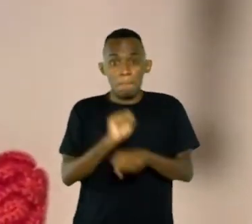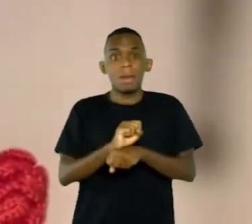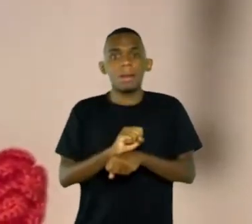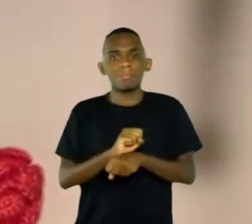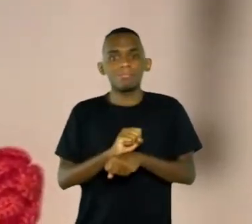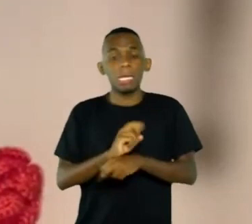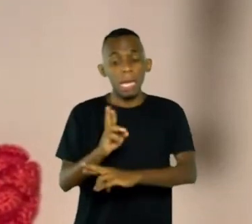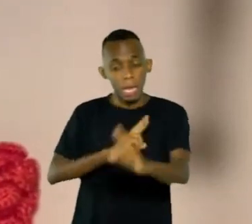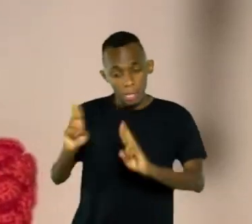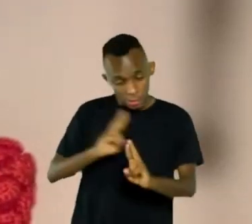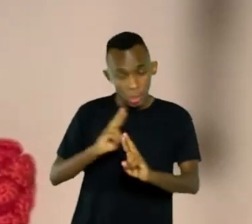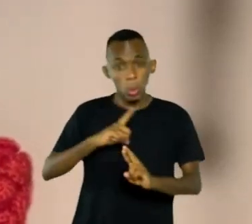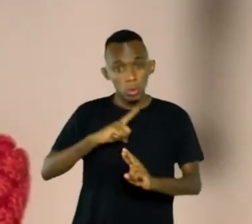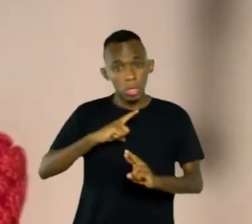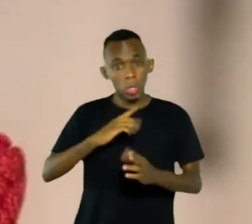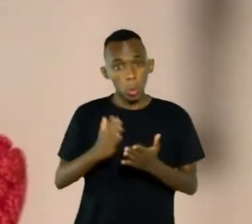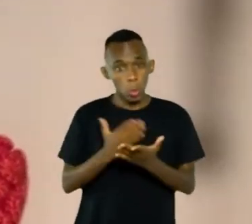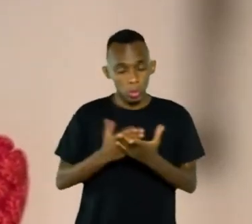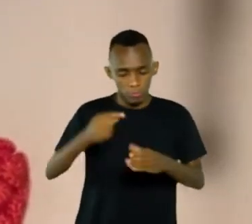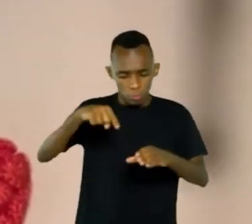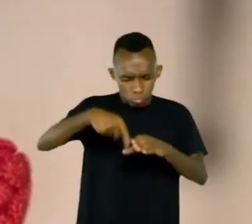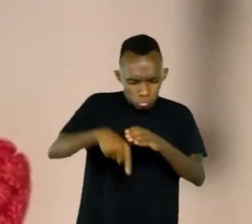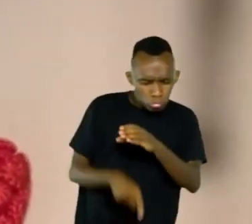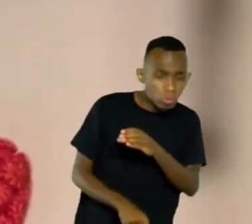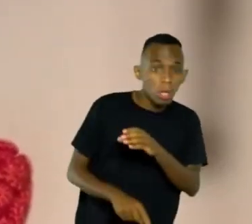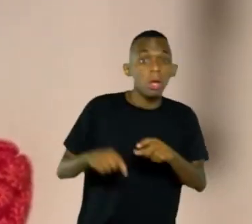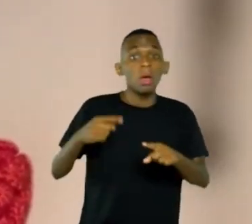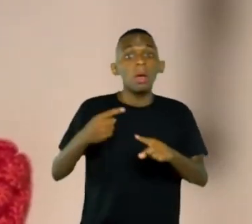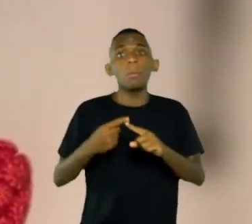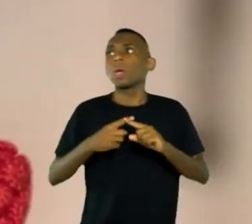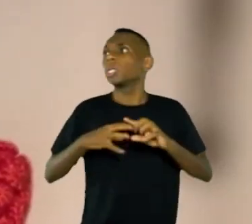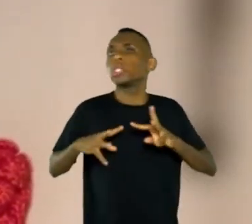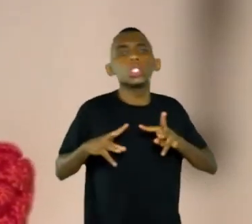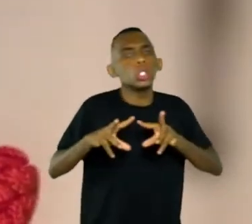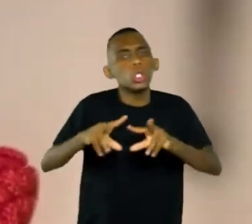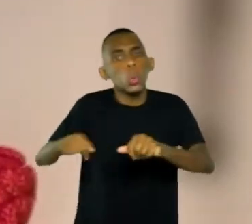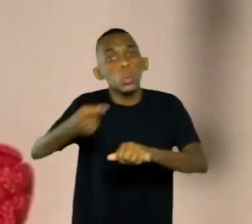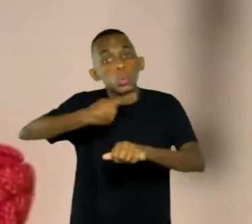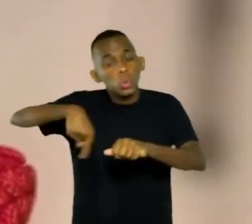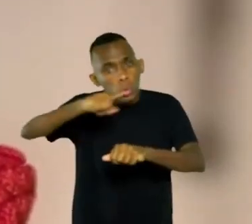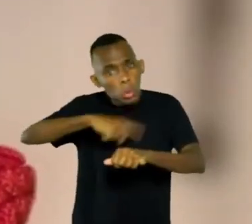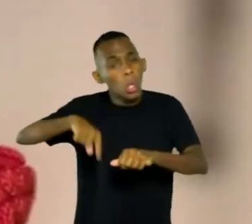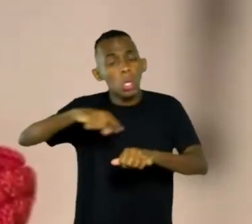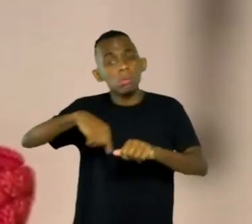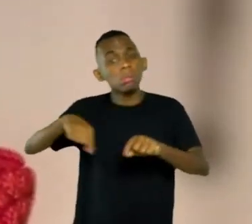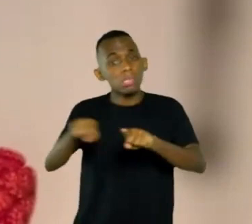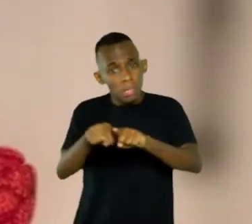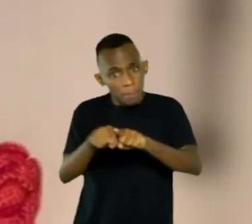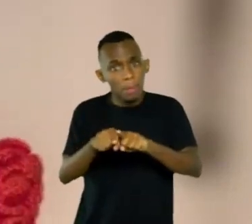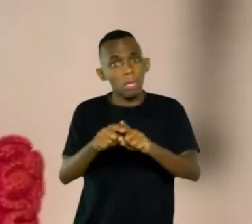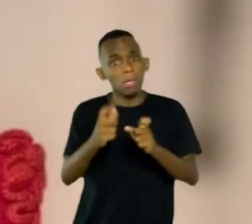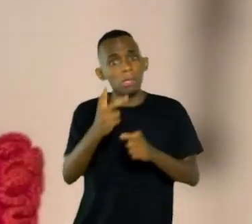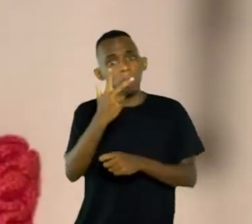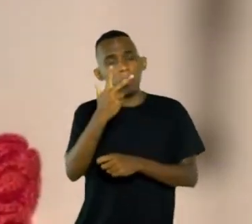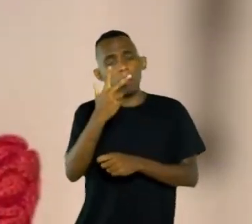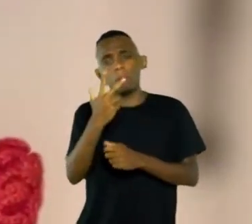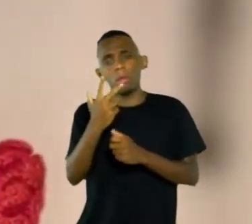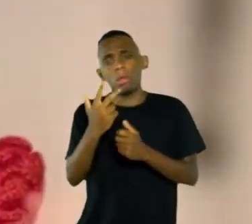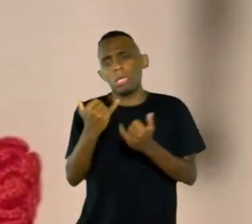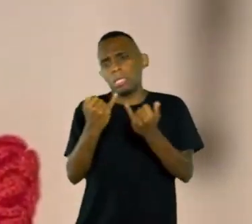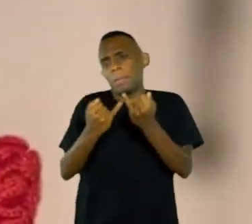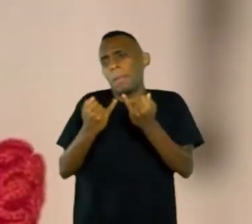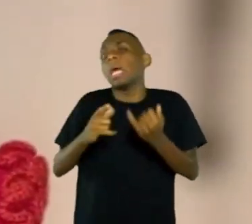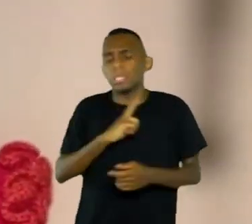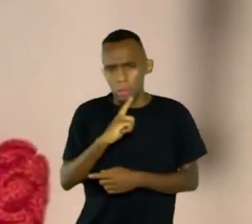porque ele fala, acho que todos nós nos identificamos um pouco, porque a gente ouviu muito isso, né? Engole o choro. E lá em casa eu